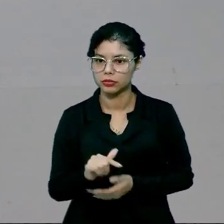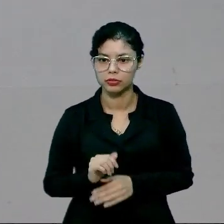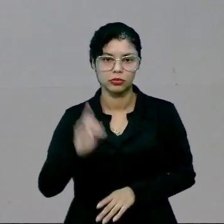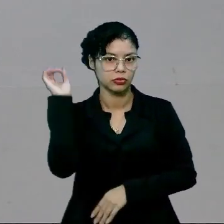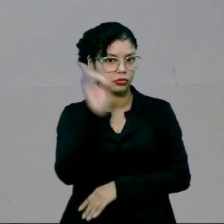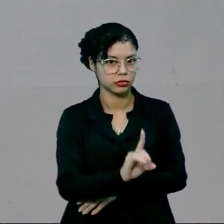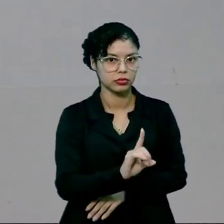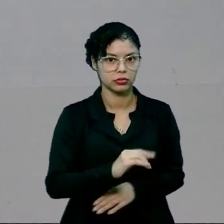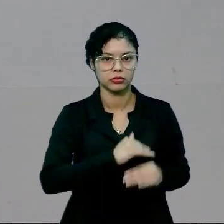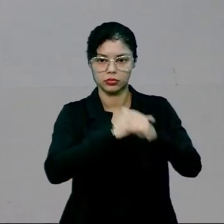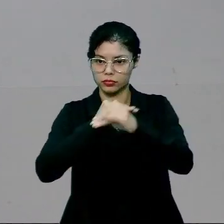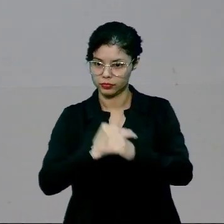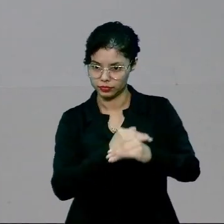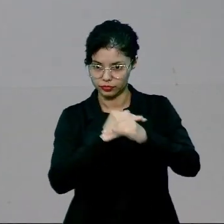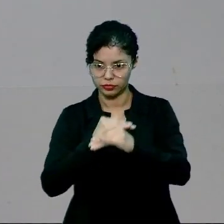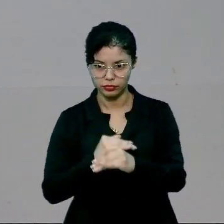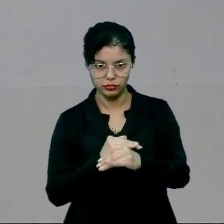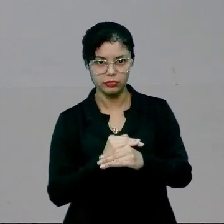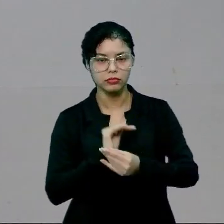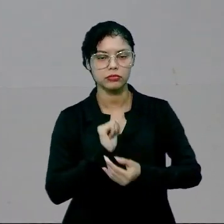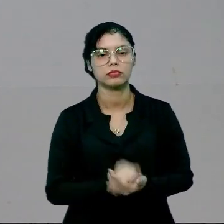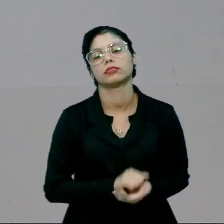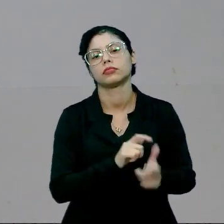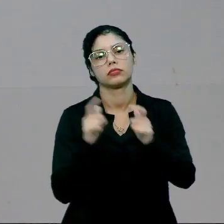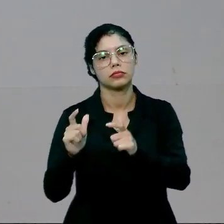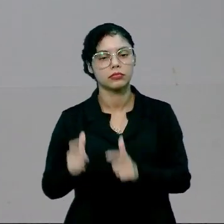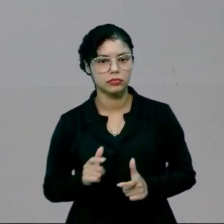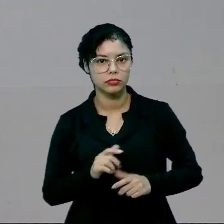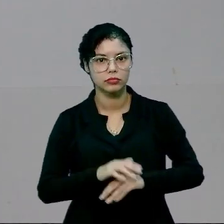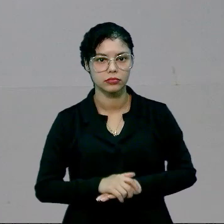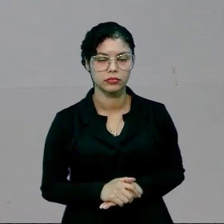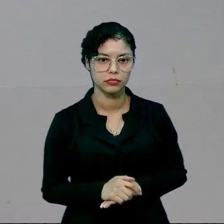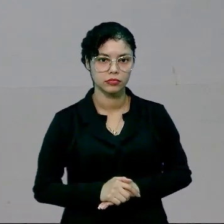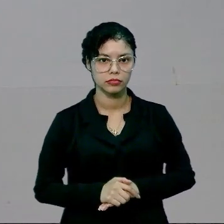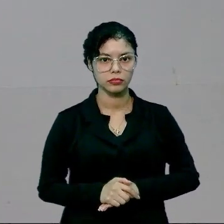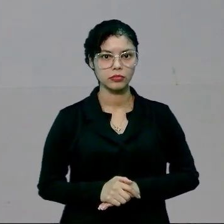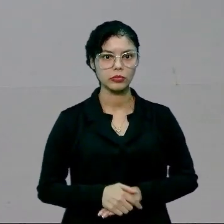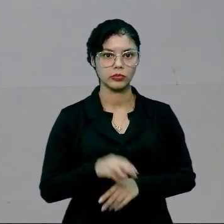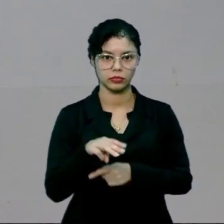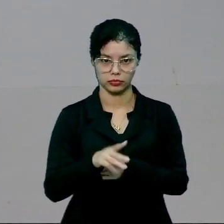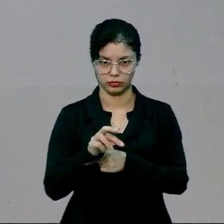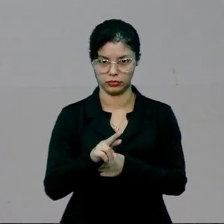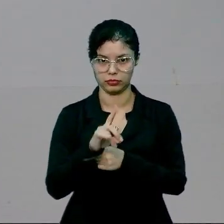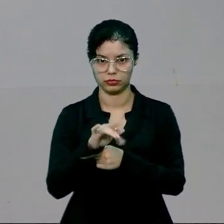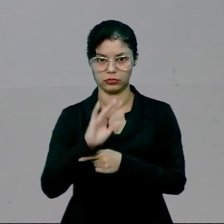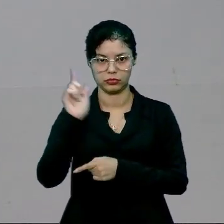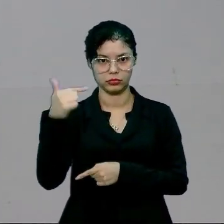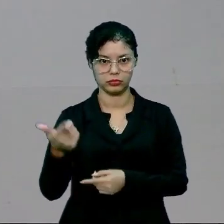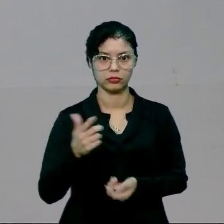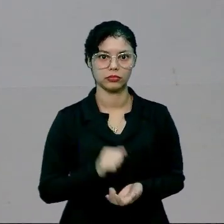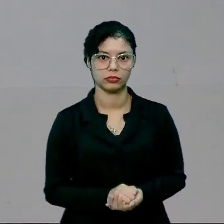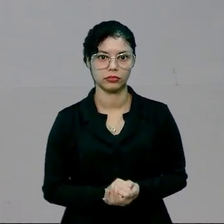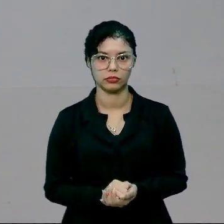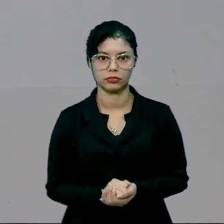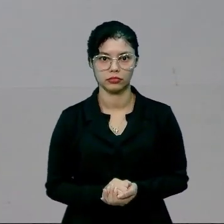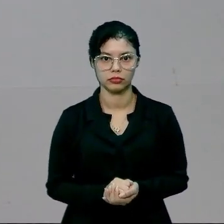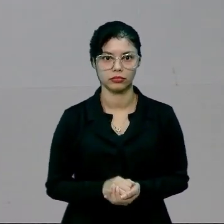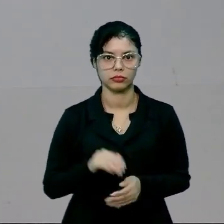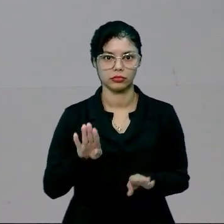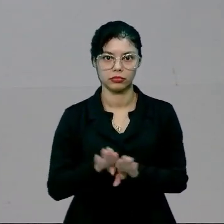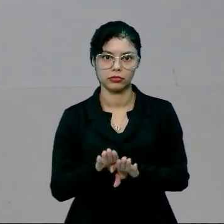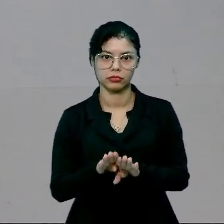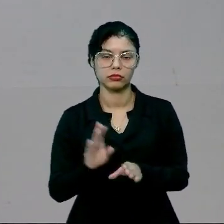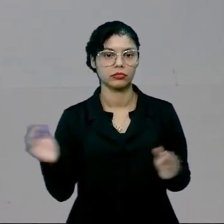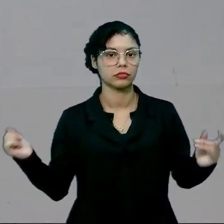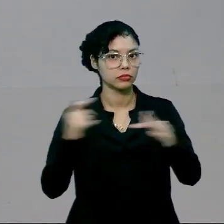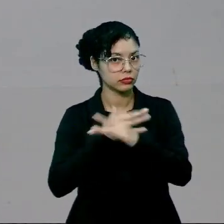seus direitos garantidos ali naquele ambiente de uma certa forma. Então, marginalizado é aquele que está à margem. Então,